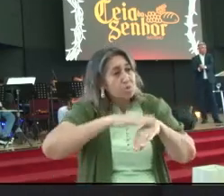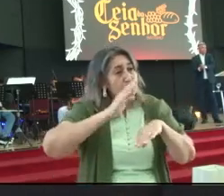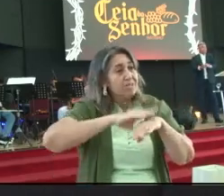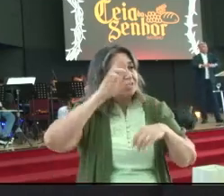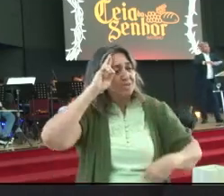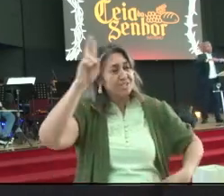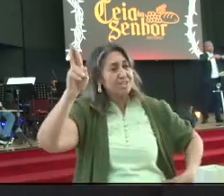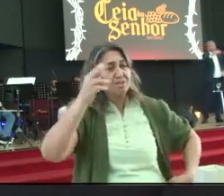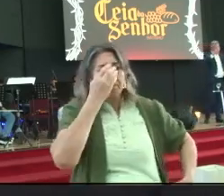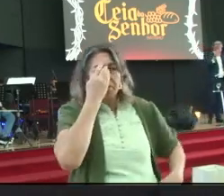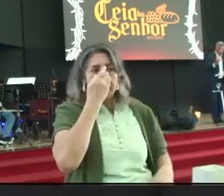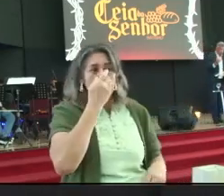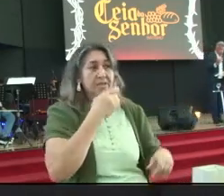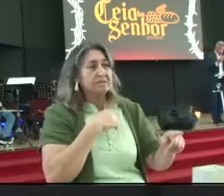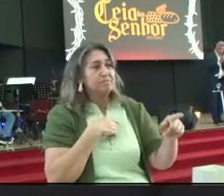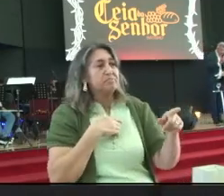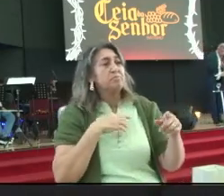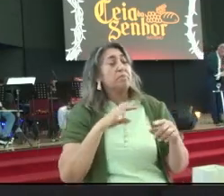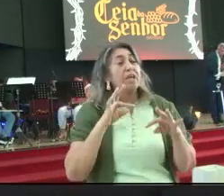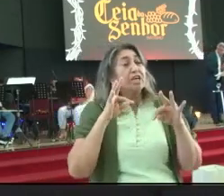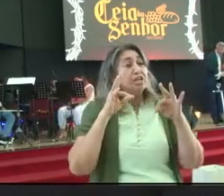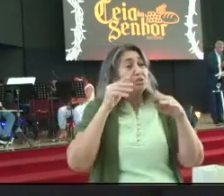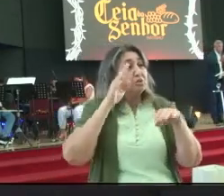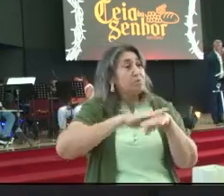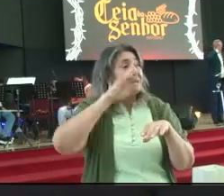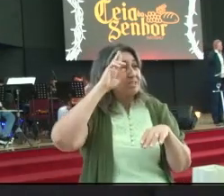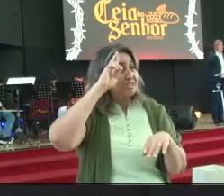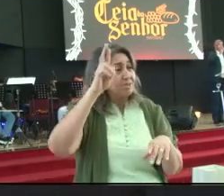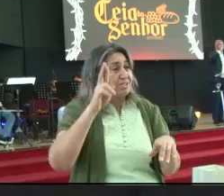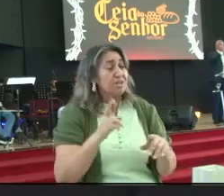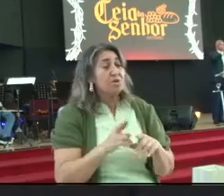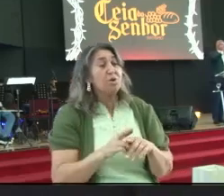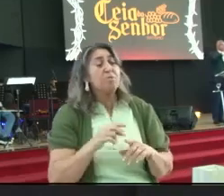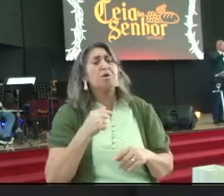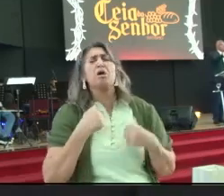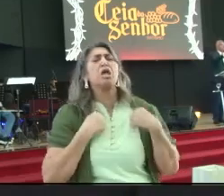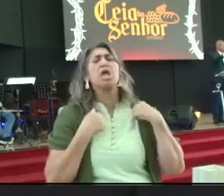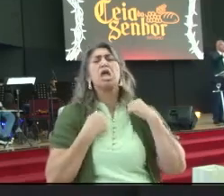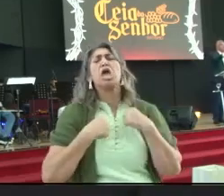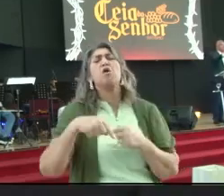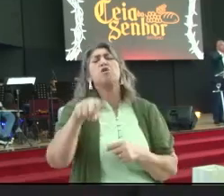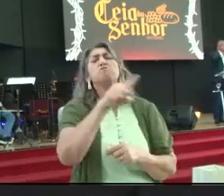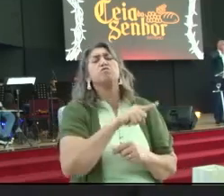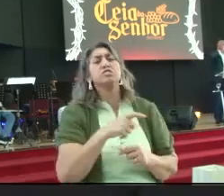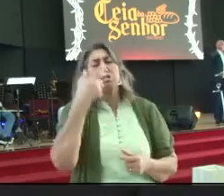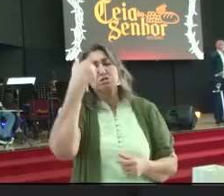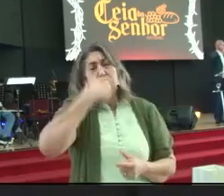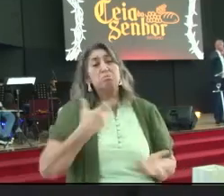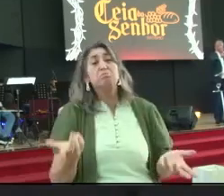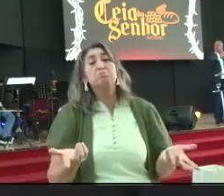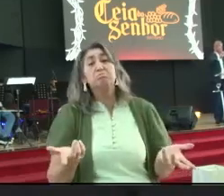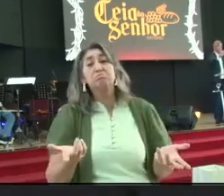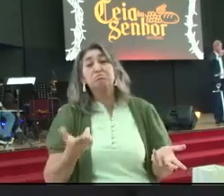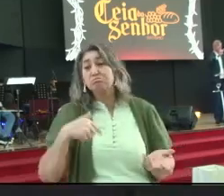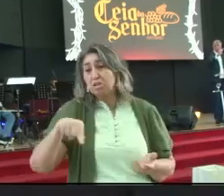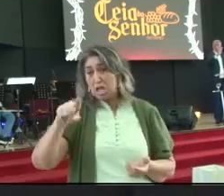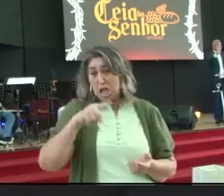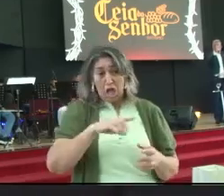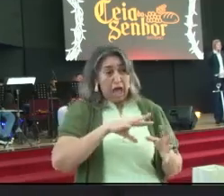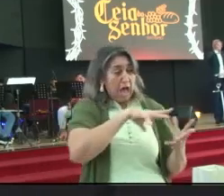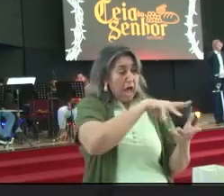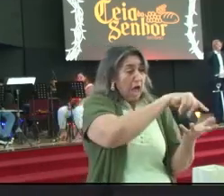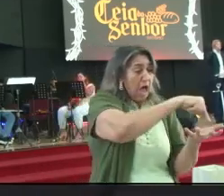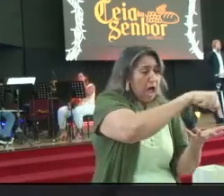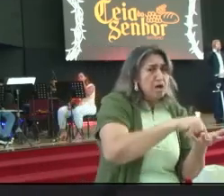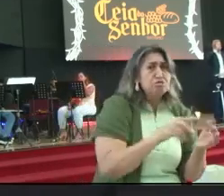Senhor. Se tudo é do Senhor, o que eu e você somos? Nós somos